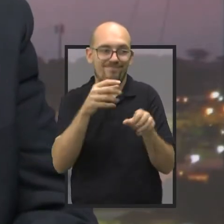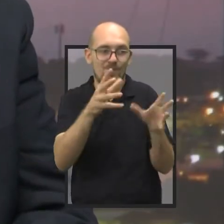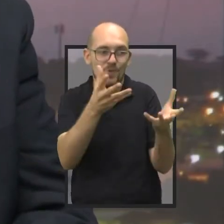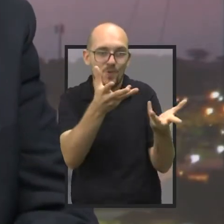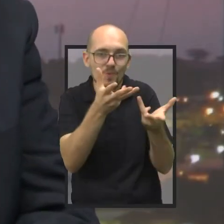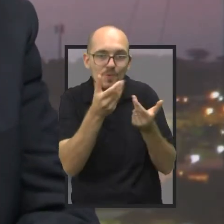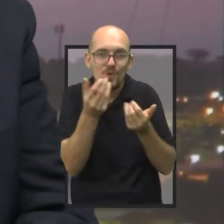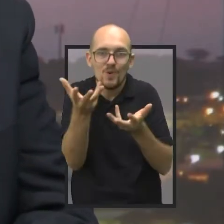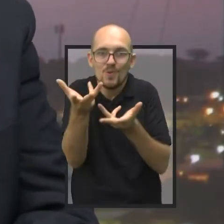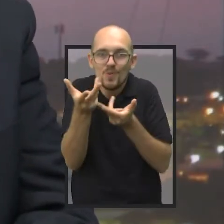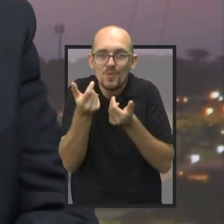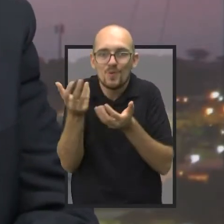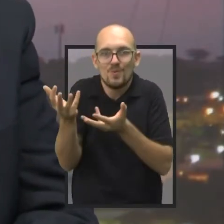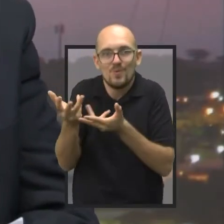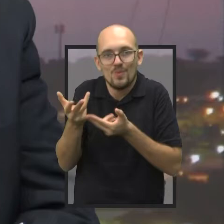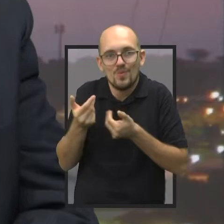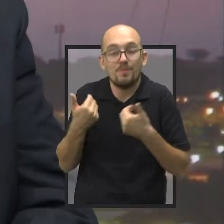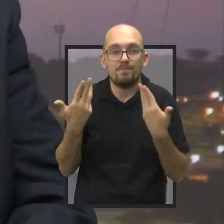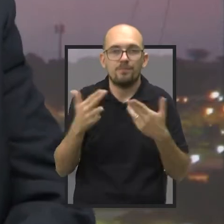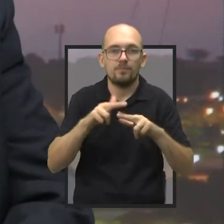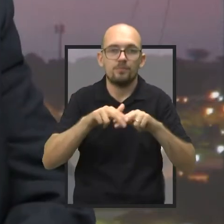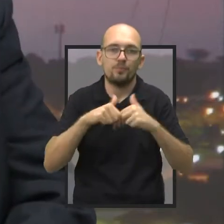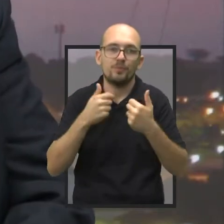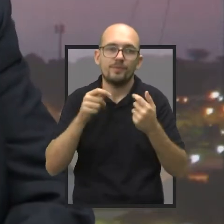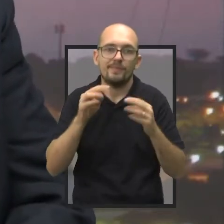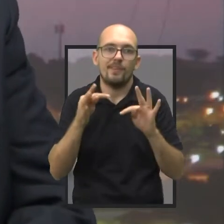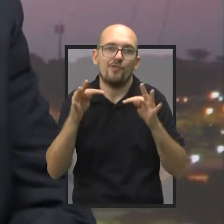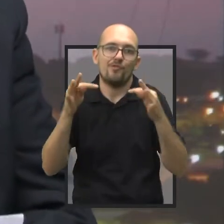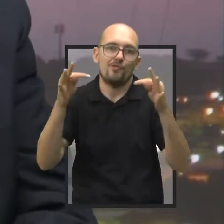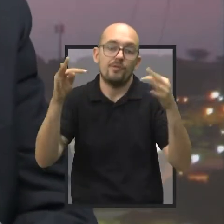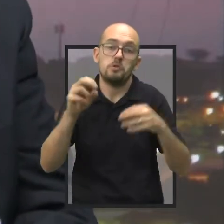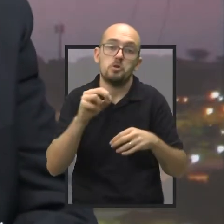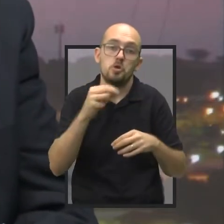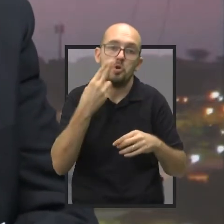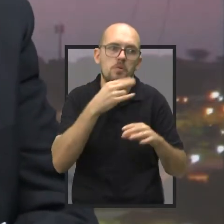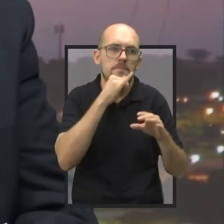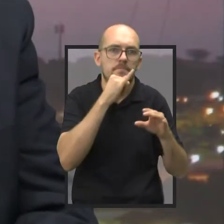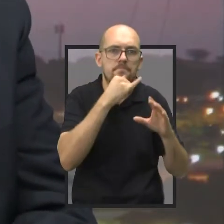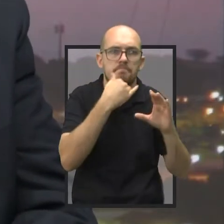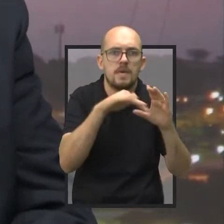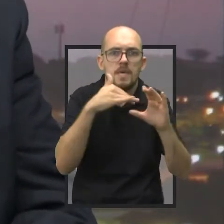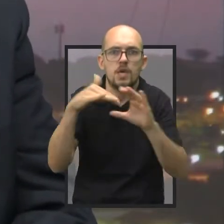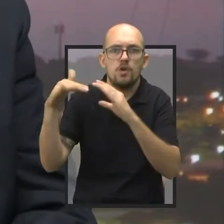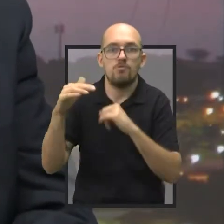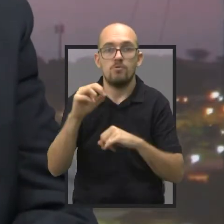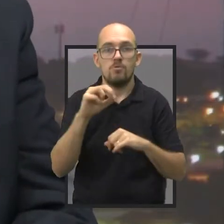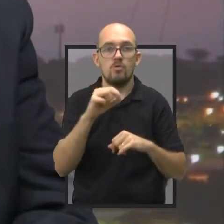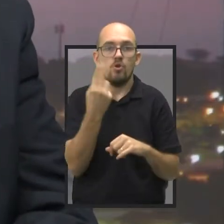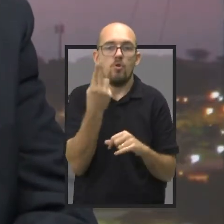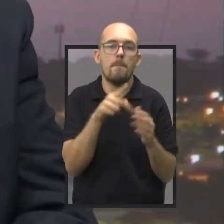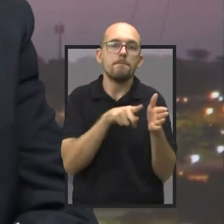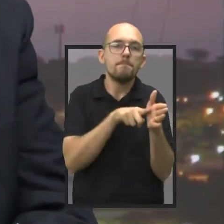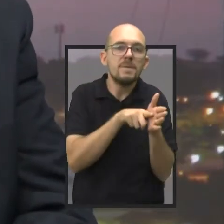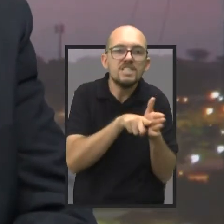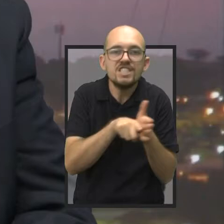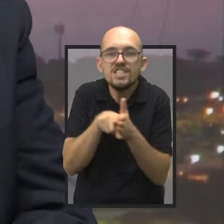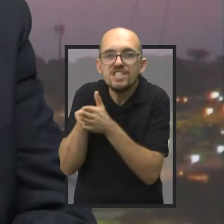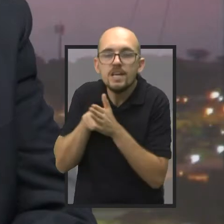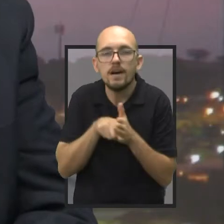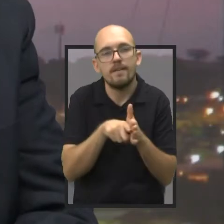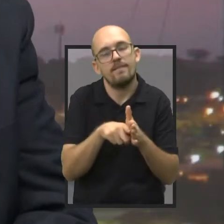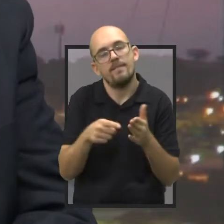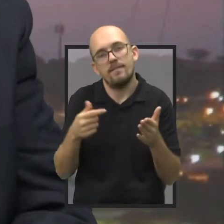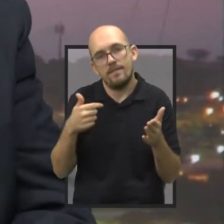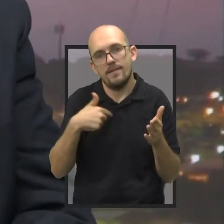consigo através destas ferramentas, ou através também de mala direta, ou através de pesquisa, e aí então eu vou